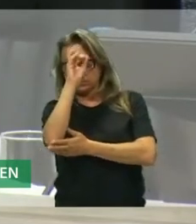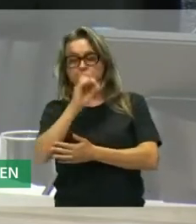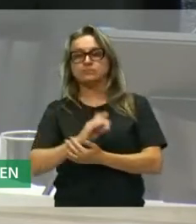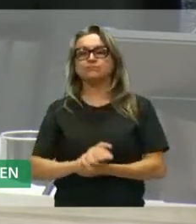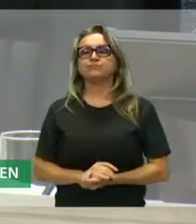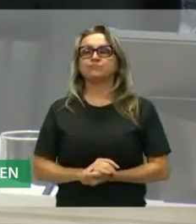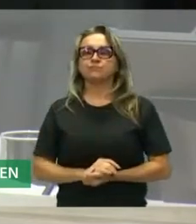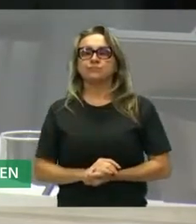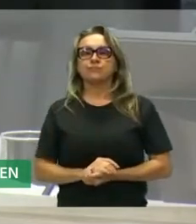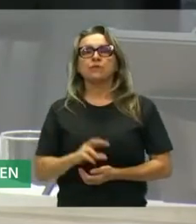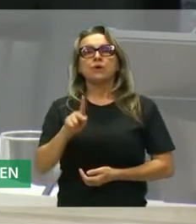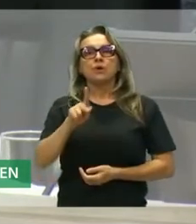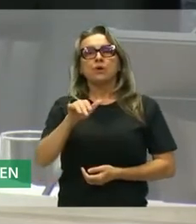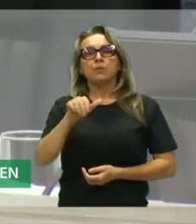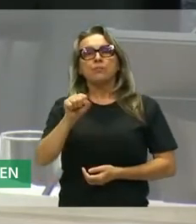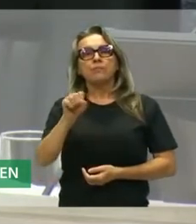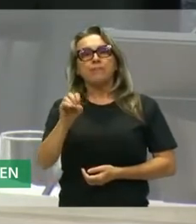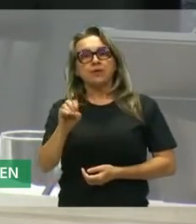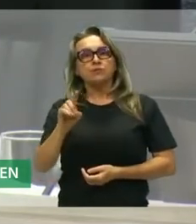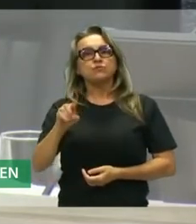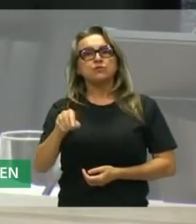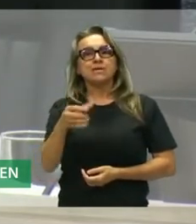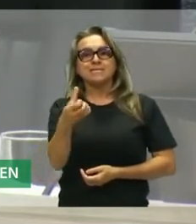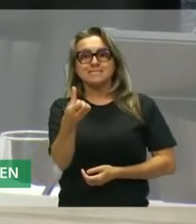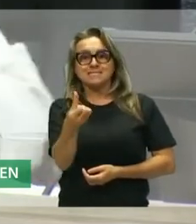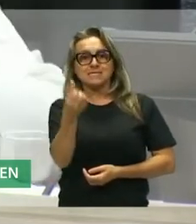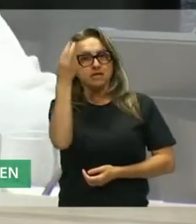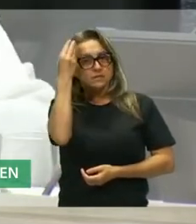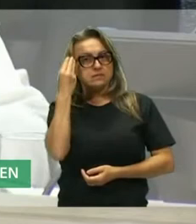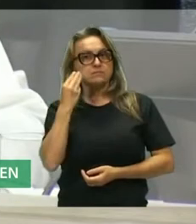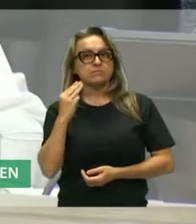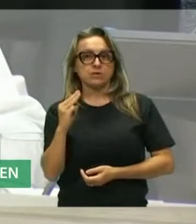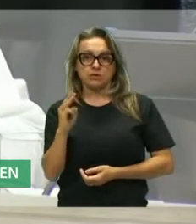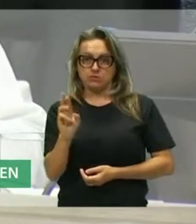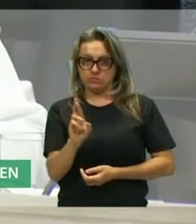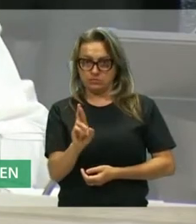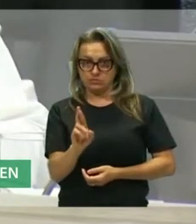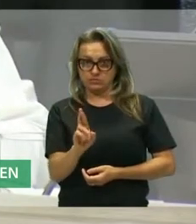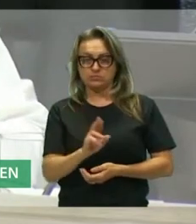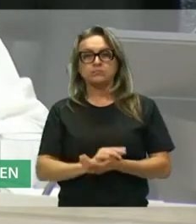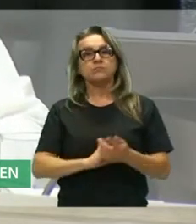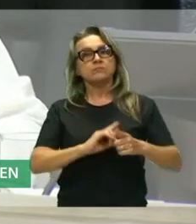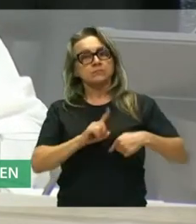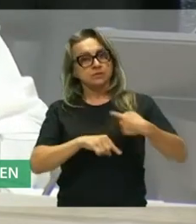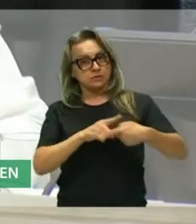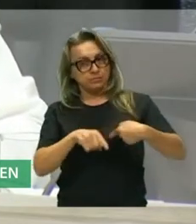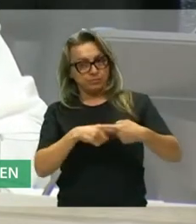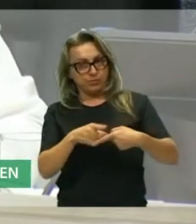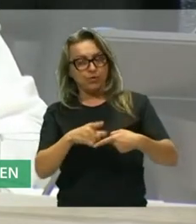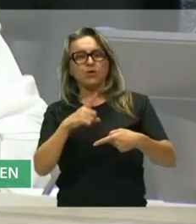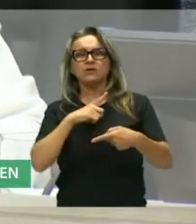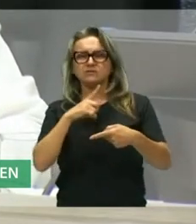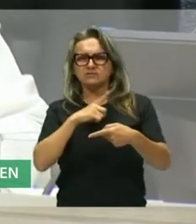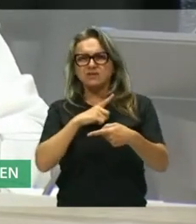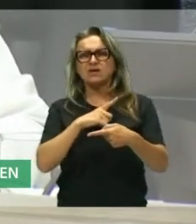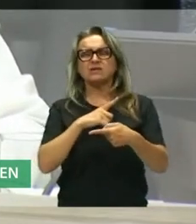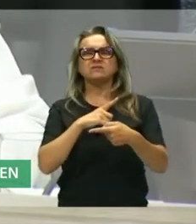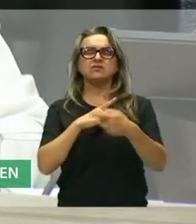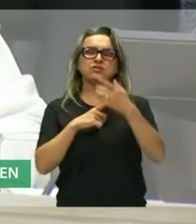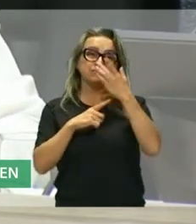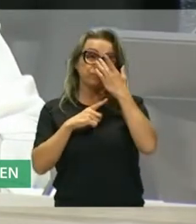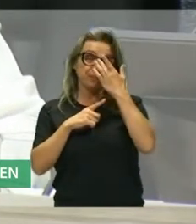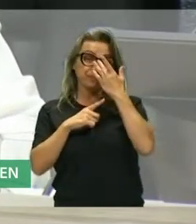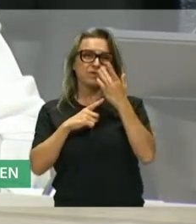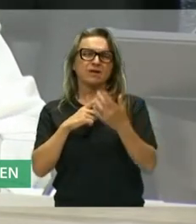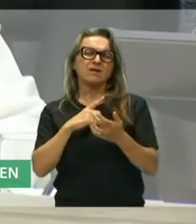é 6 milhões. Depois, nós temos os incentivos próprios do Ministério. Eu